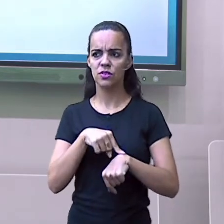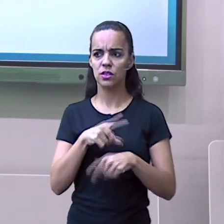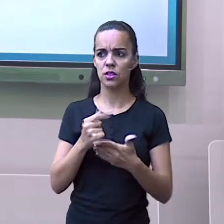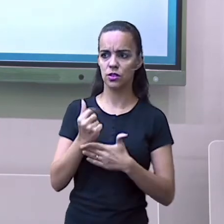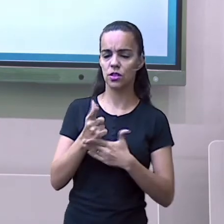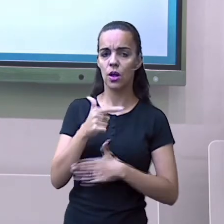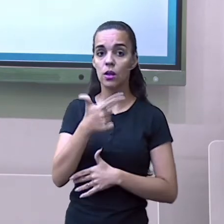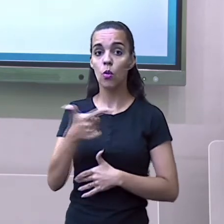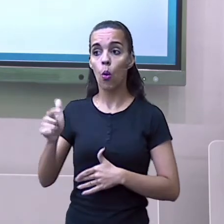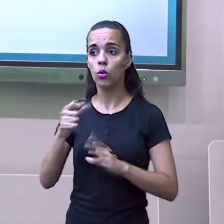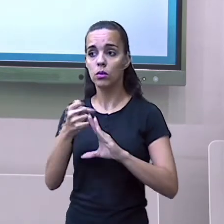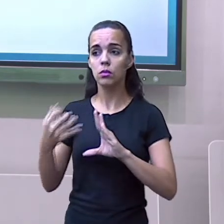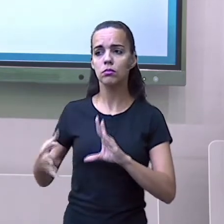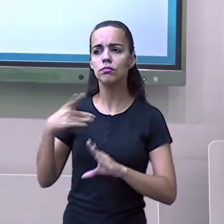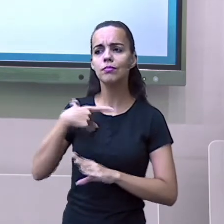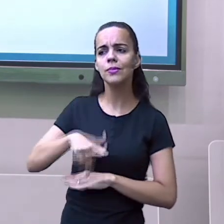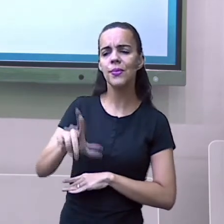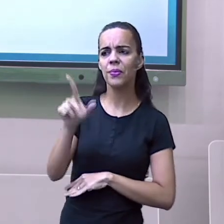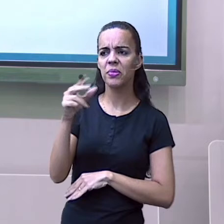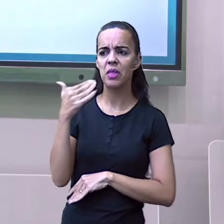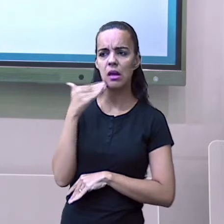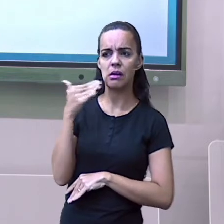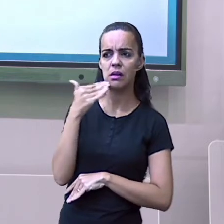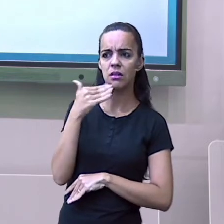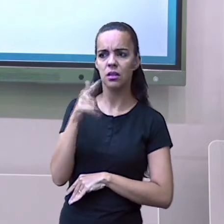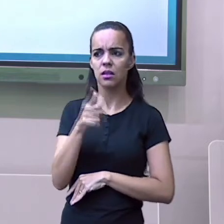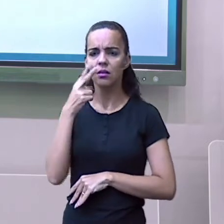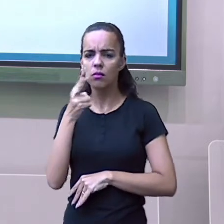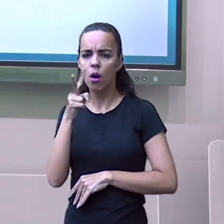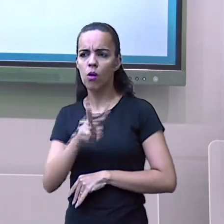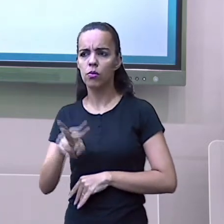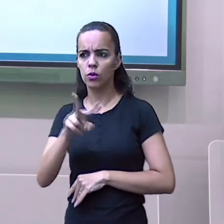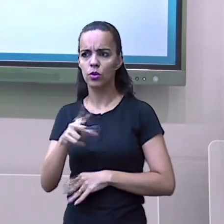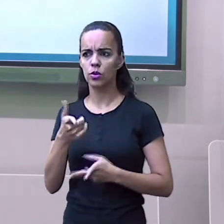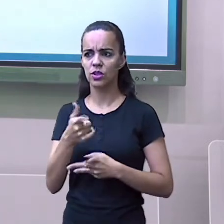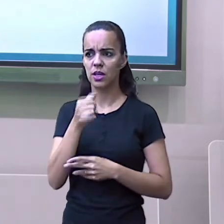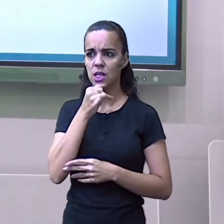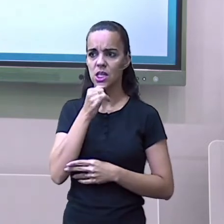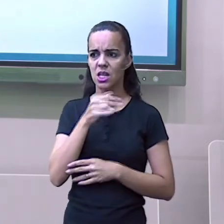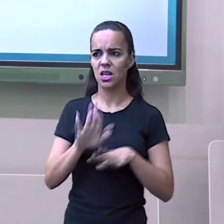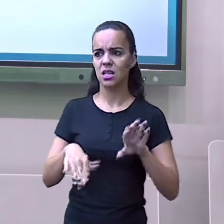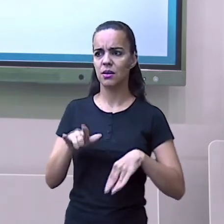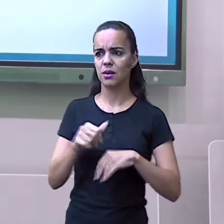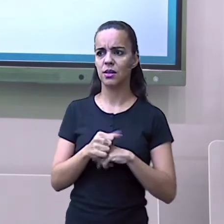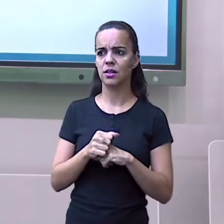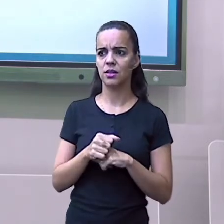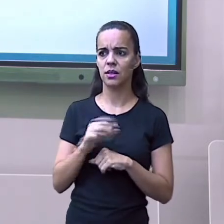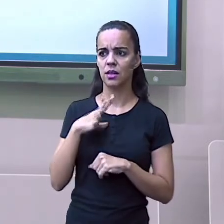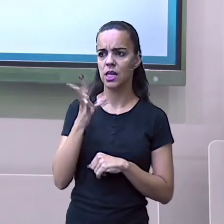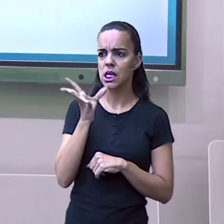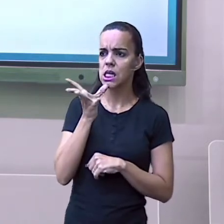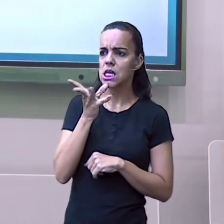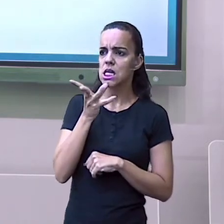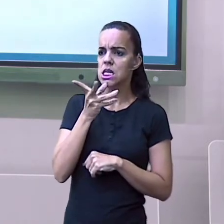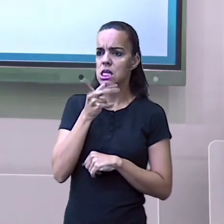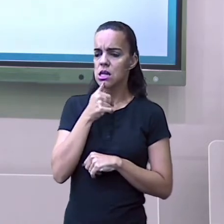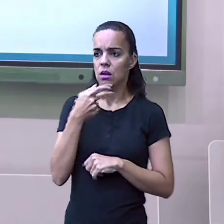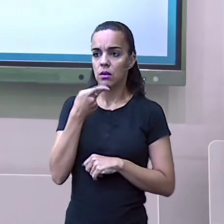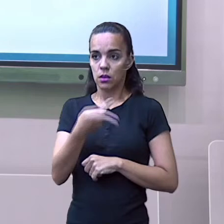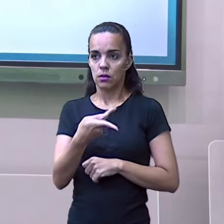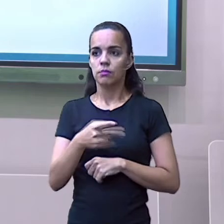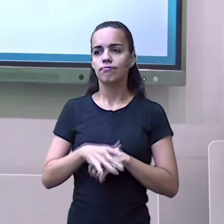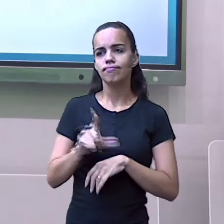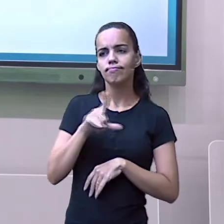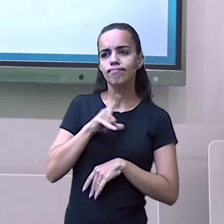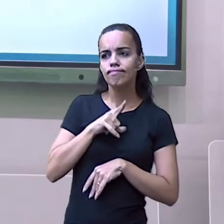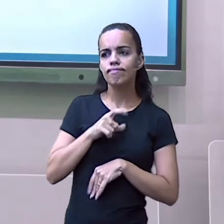de defeitos, que são os vícios ocultos. Esses vícios ocultos geralmente demoram para aparecer e,